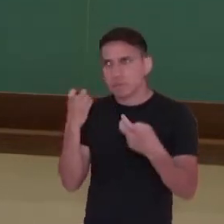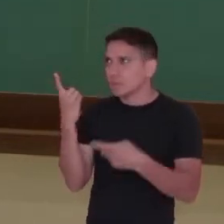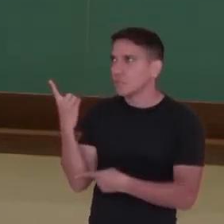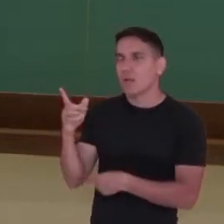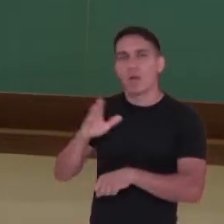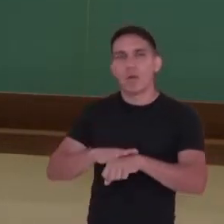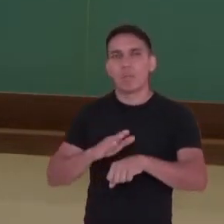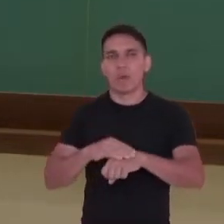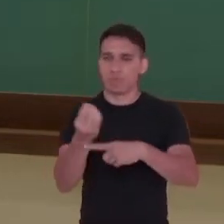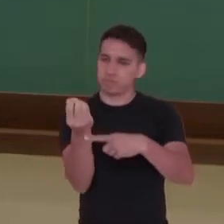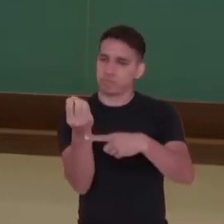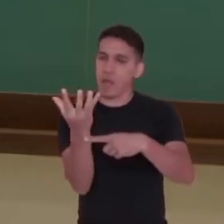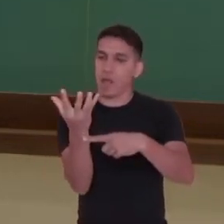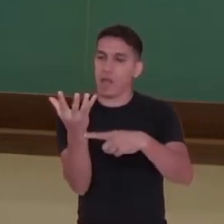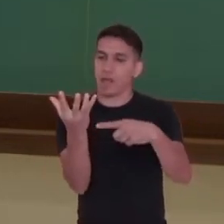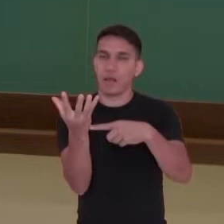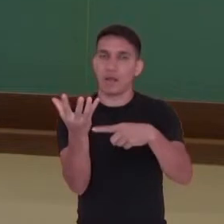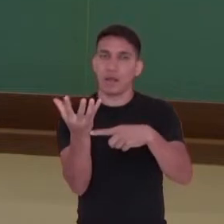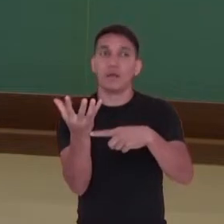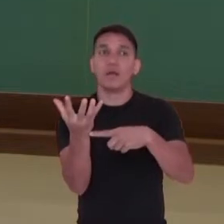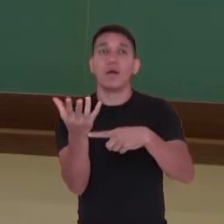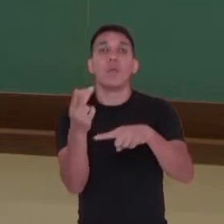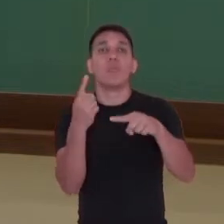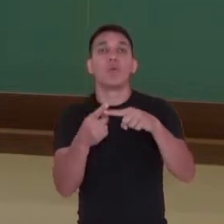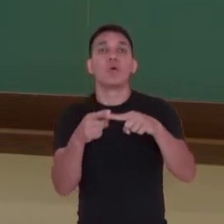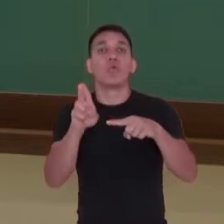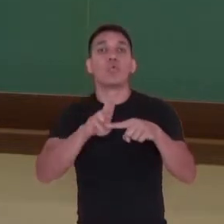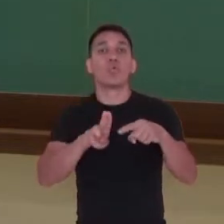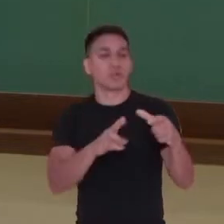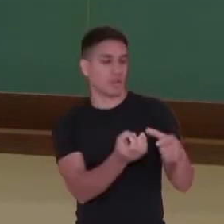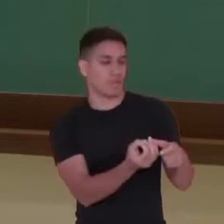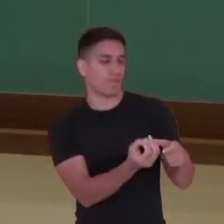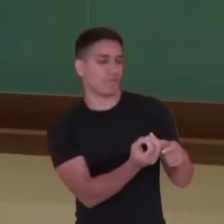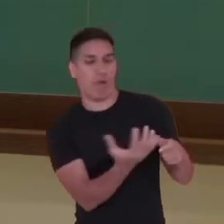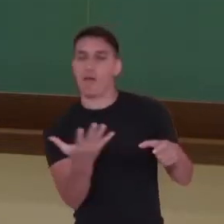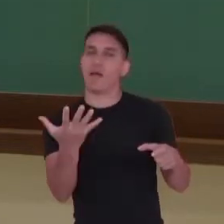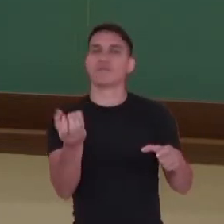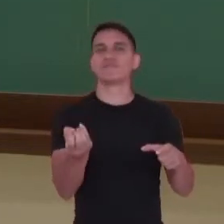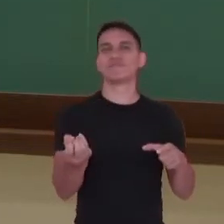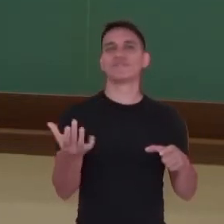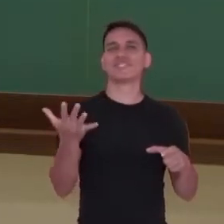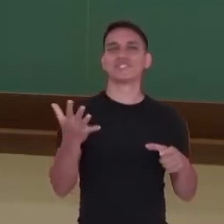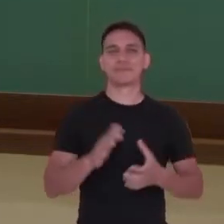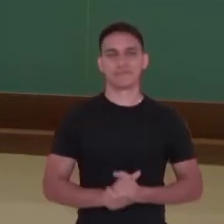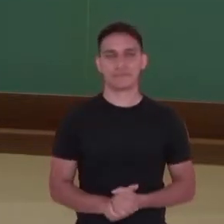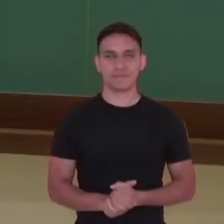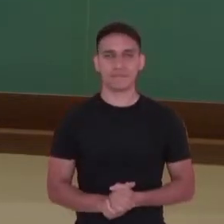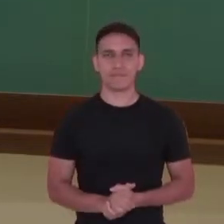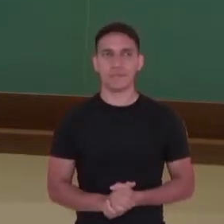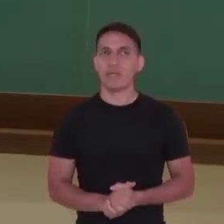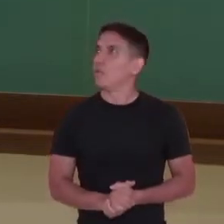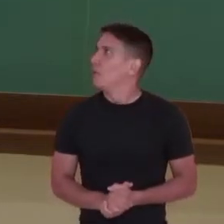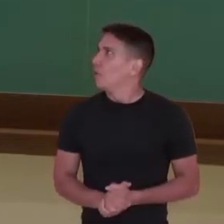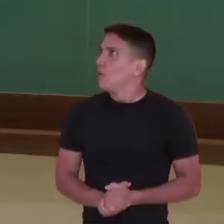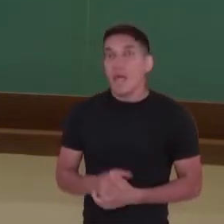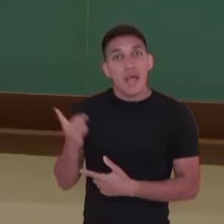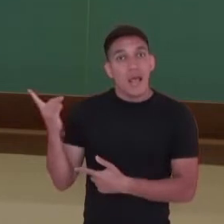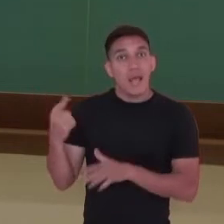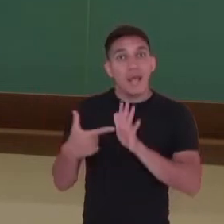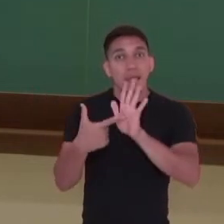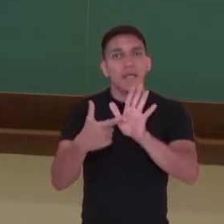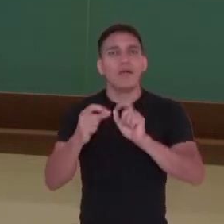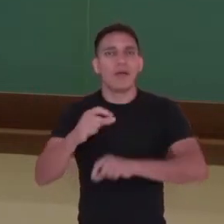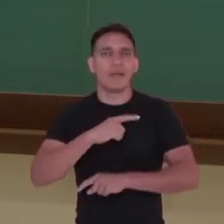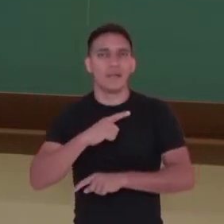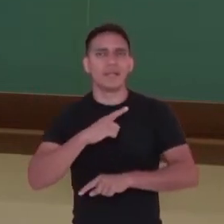então acender esse dispositivo graças a essa fonte. Nós temos então um